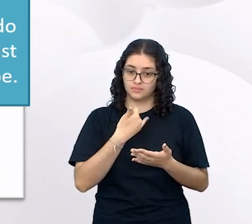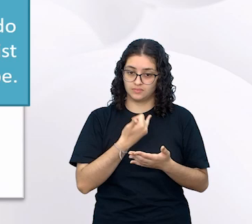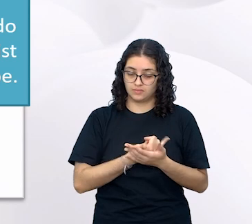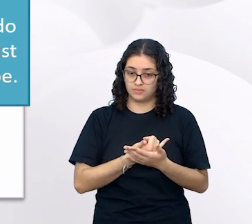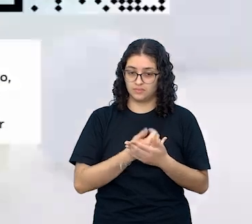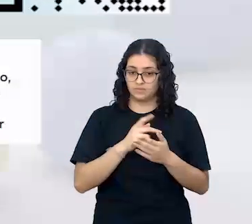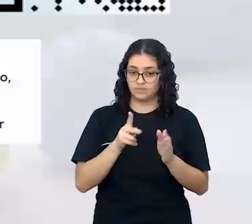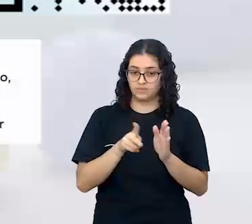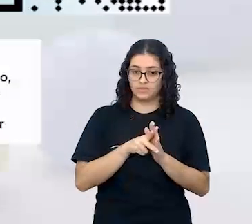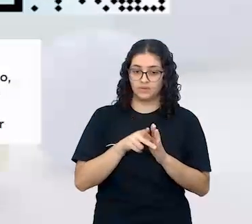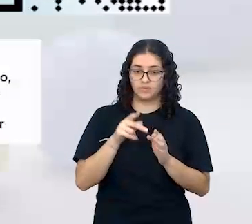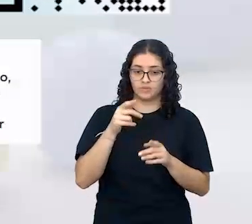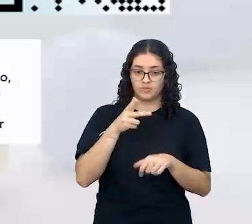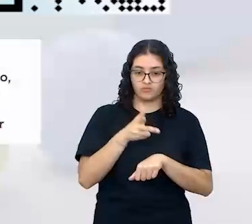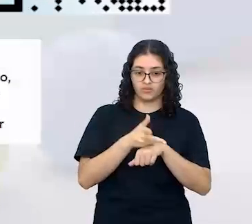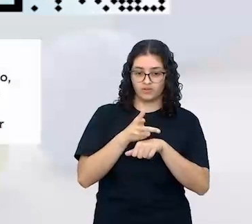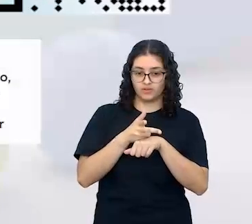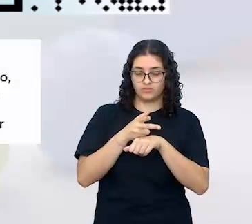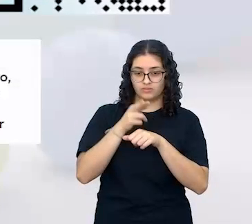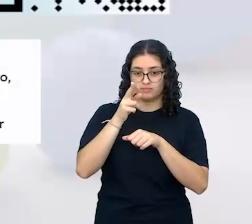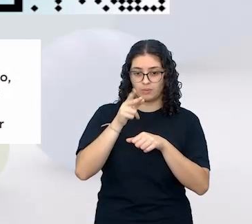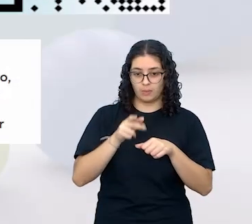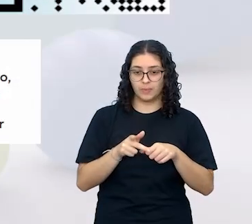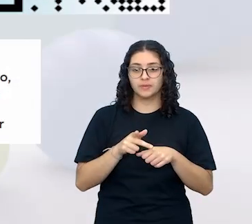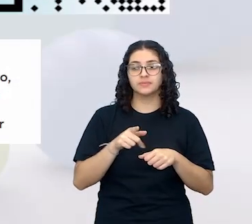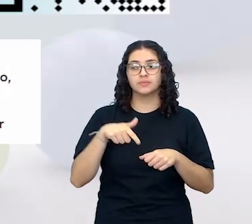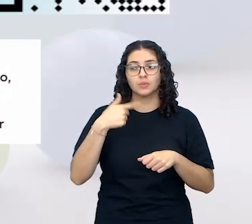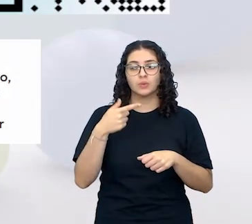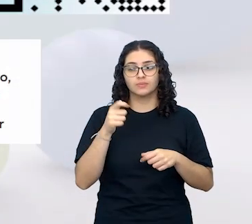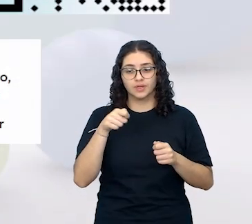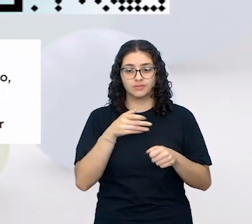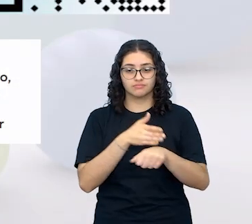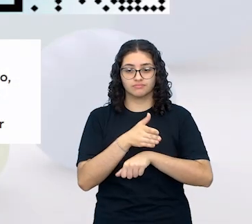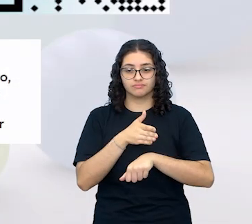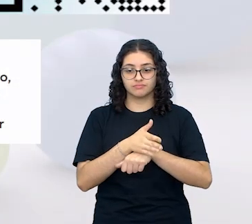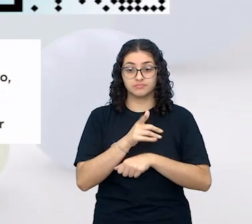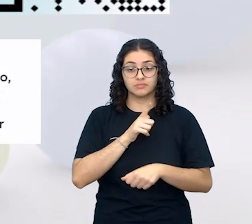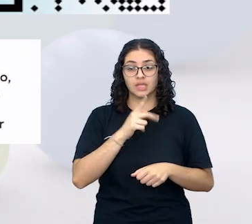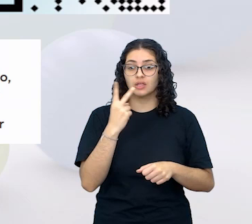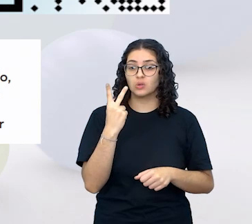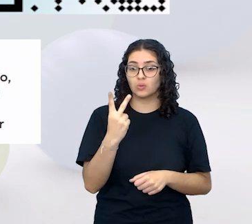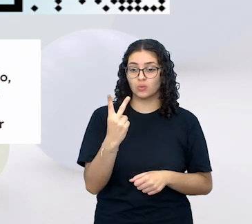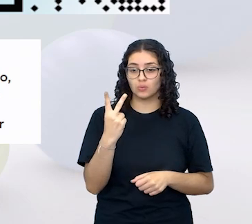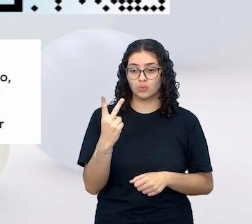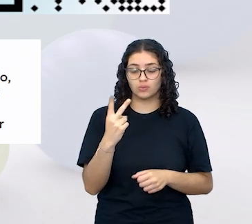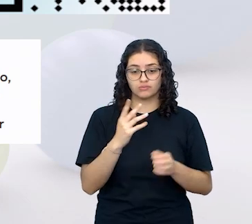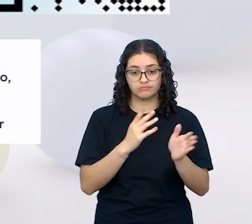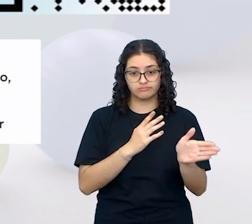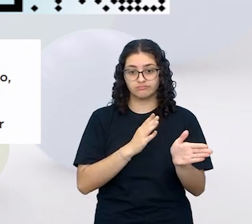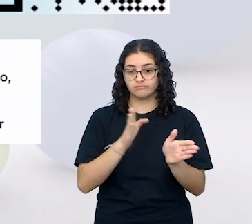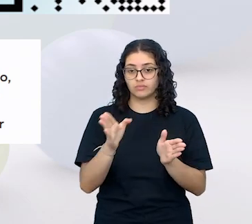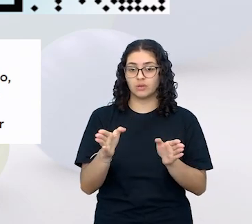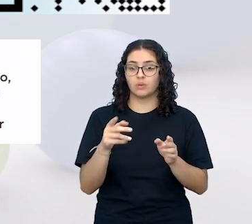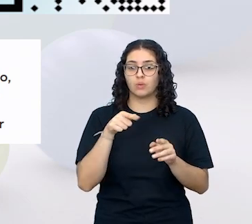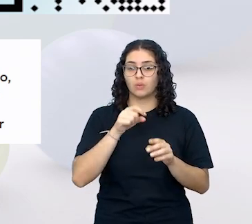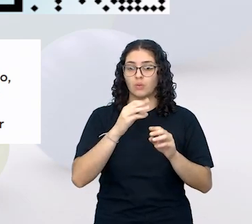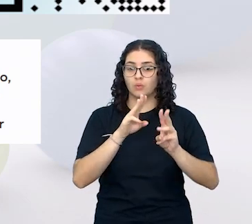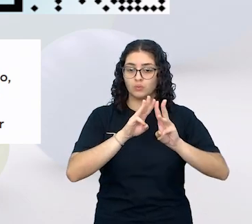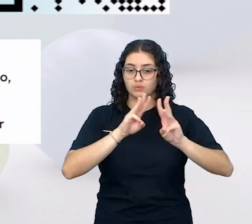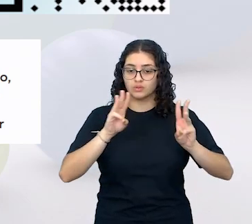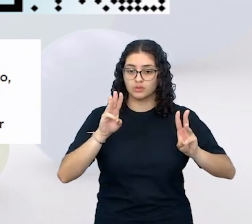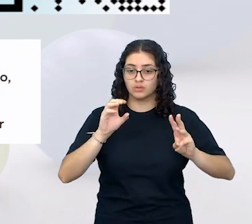YouTube. Sim. E você pode acessar. Então, Isso. Nesse caso, temos duas formas, né? Ou pelo site ou